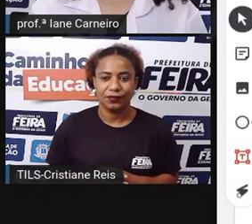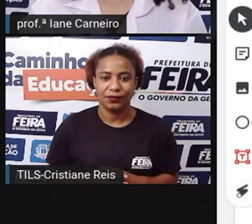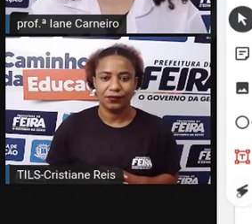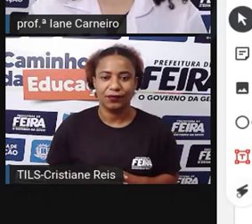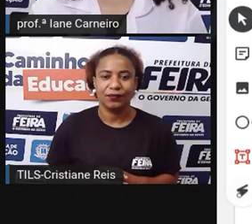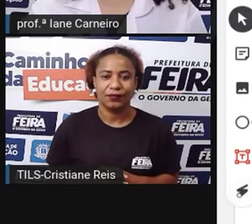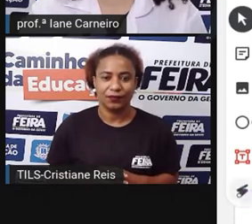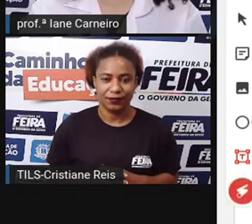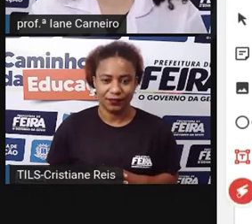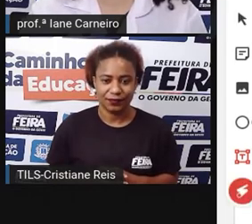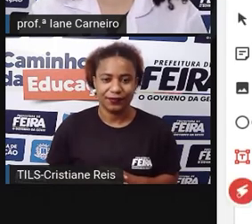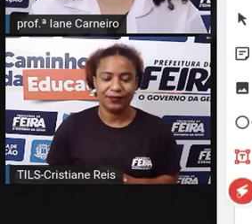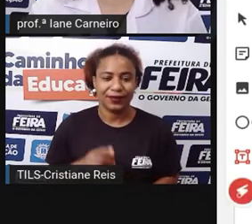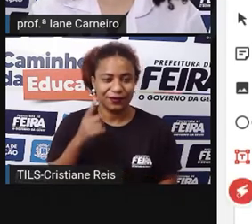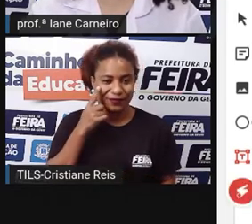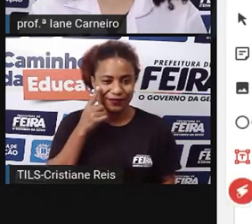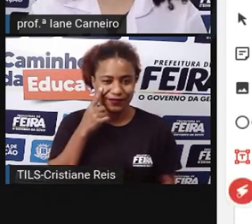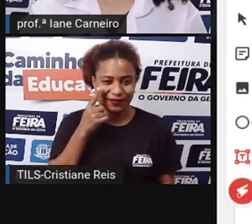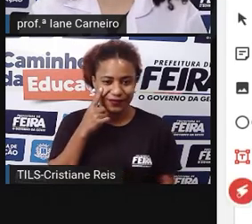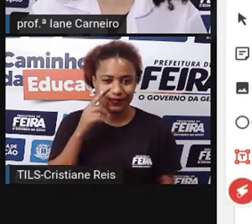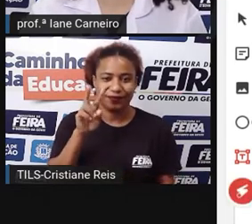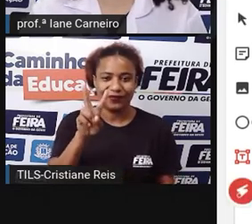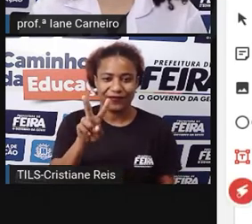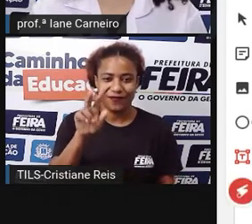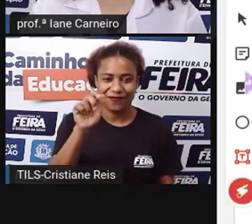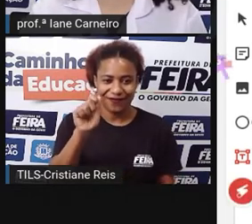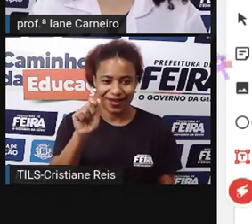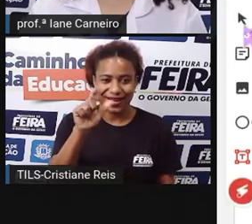Vamos ver a próxima, ó. Vale.